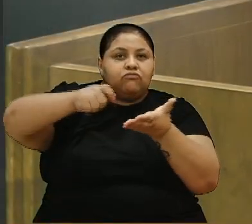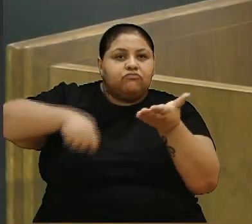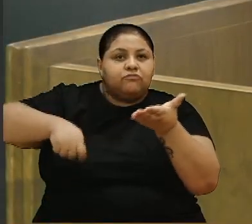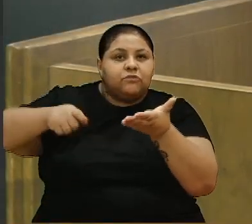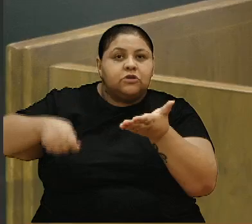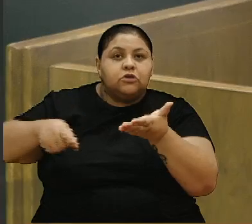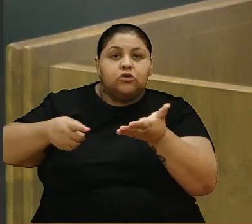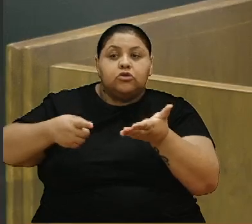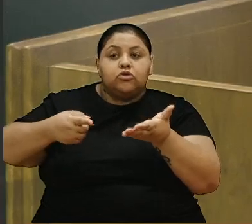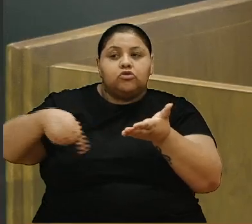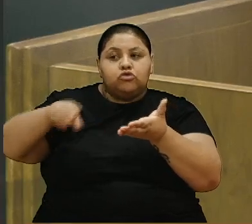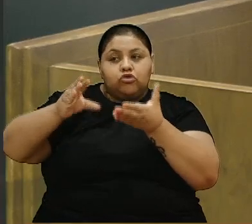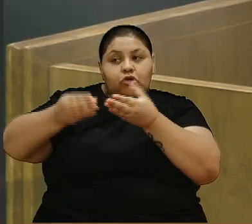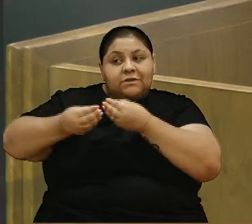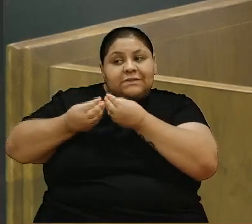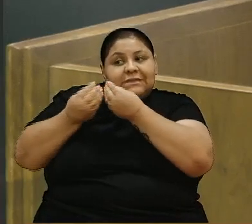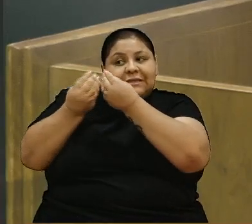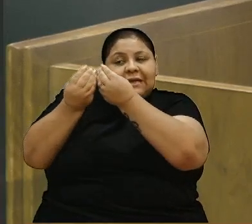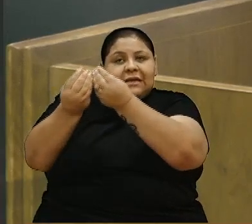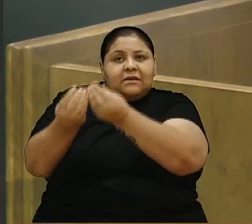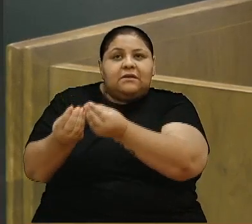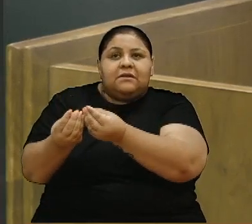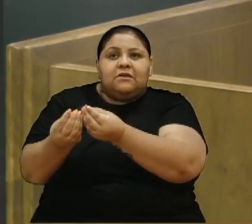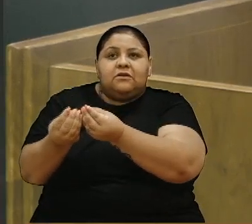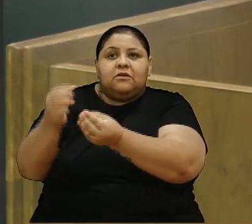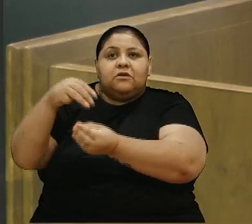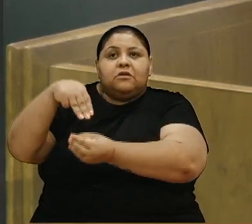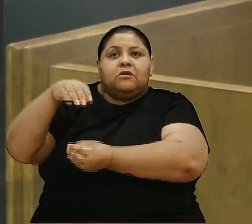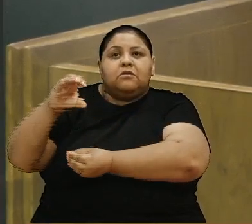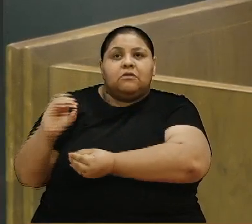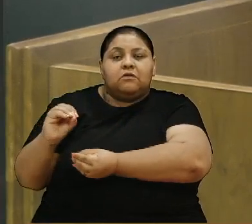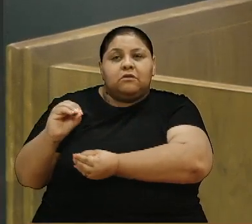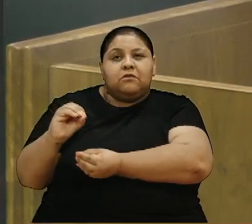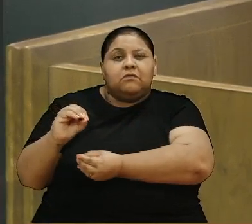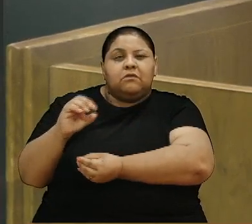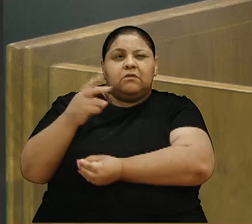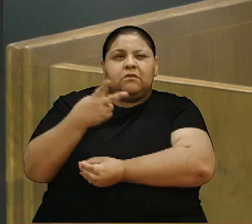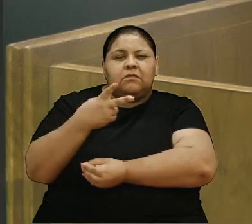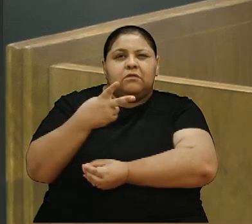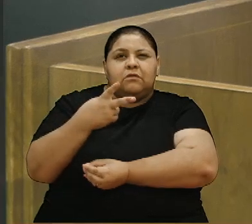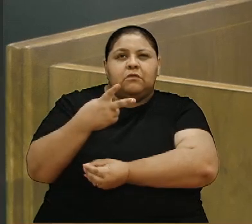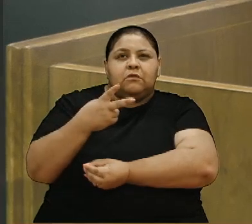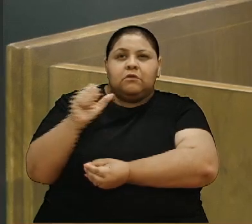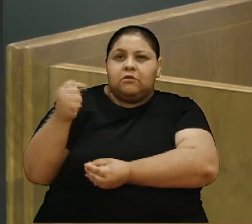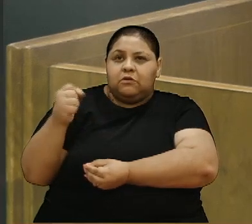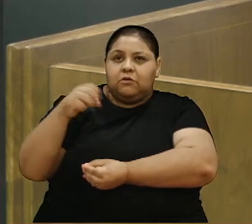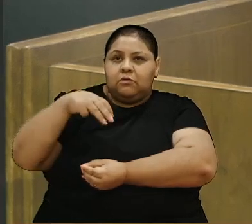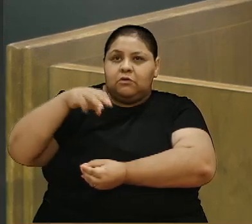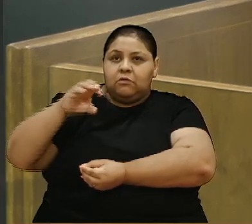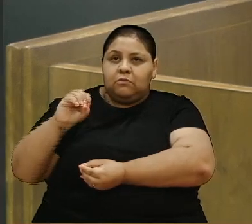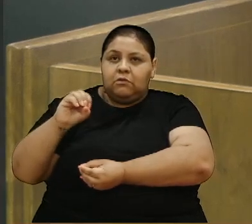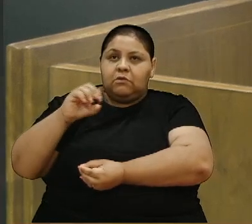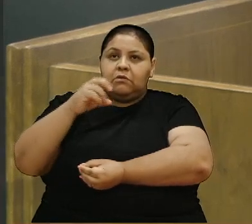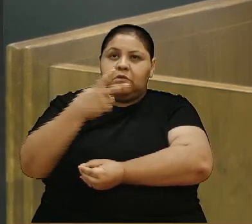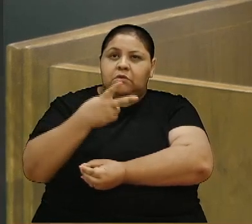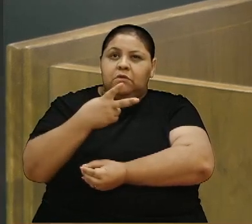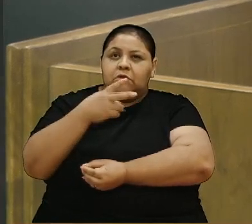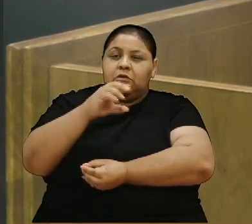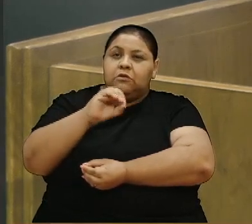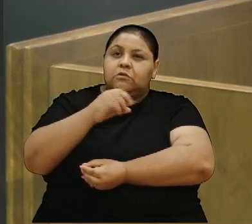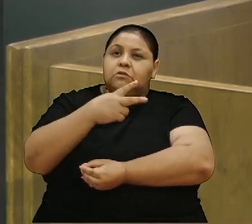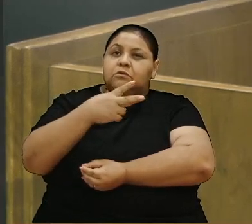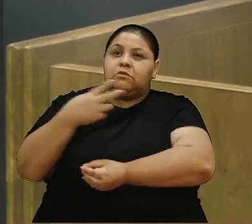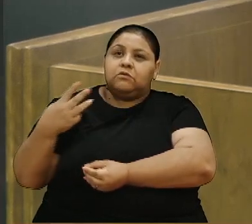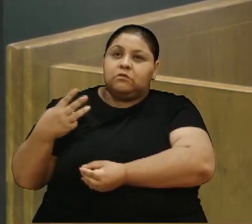nós entregamos essa carta em maio de dia 8 de maio de